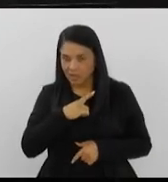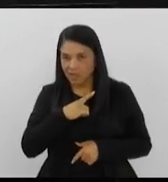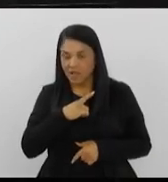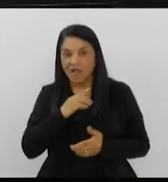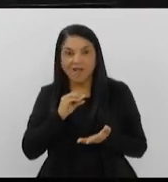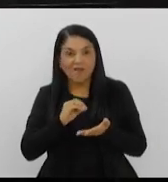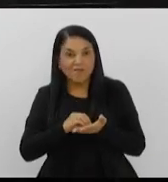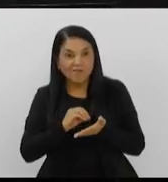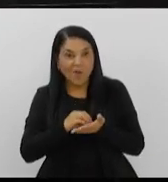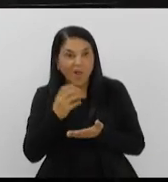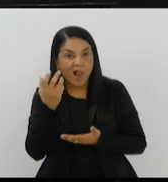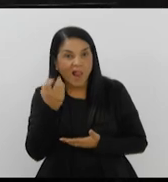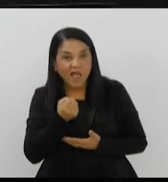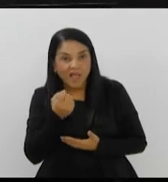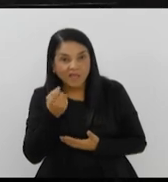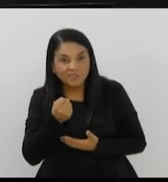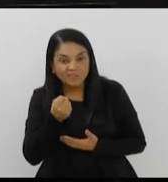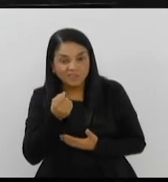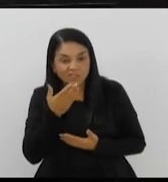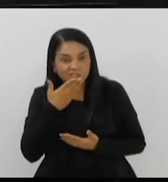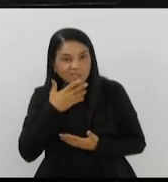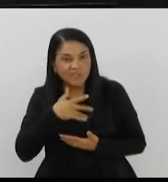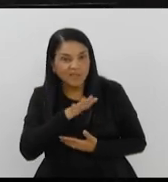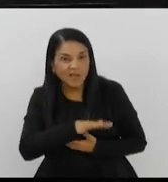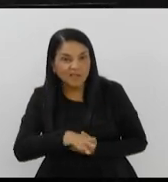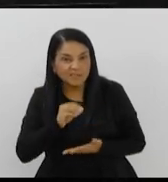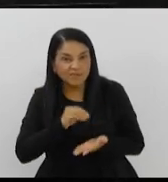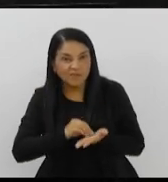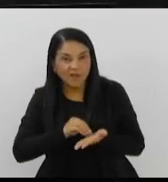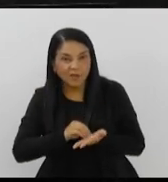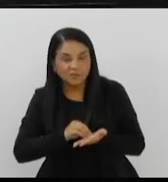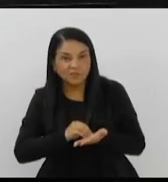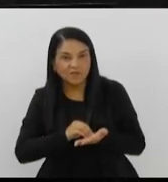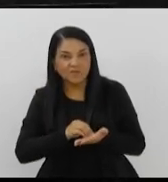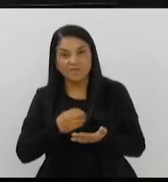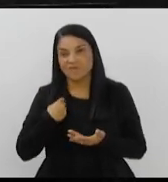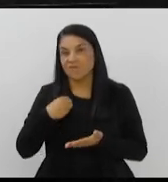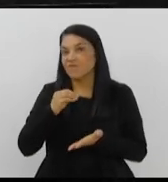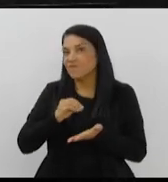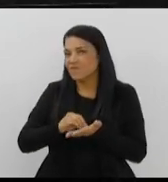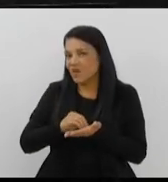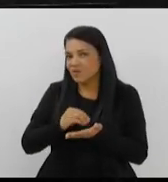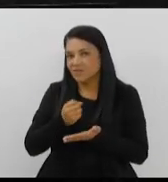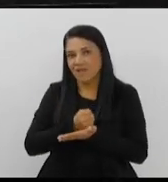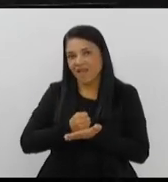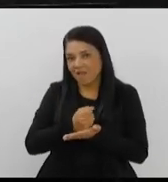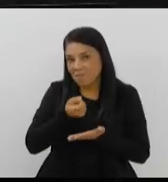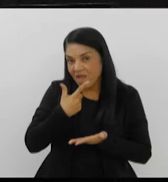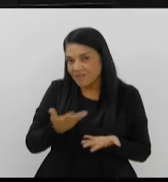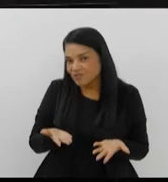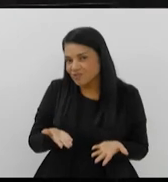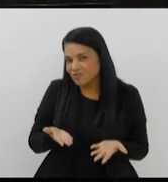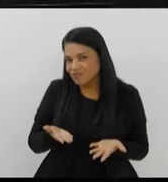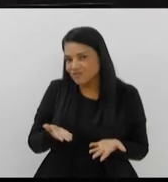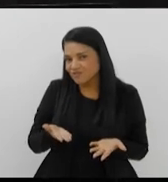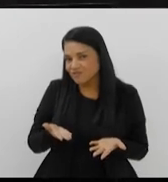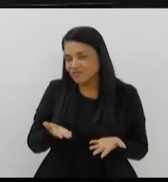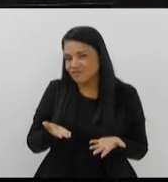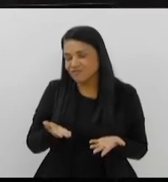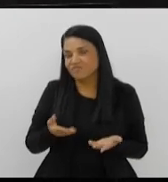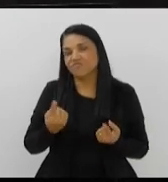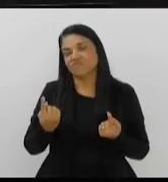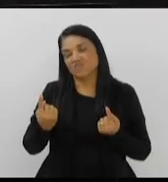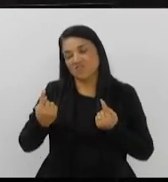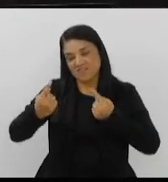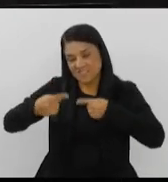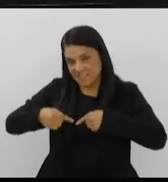as crianças. Não vai faltar remédio? Então, prefeito, eu quero fazer um desafio. Se